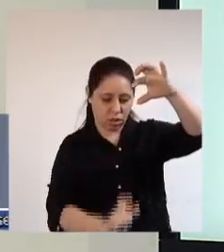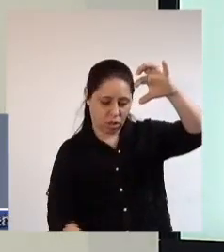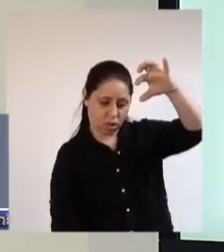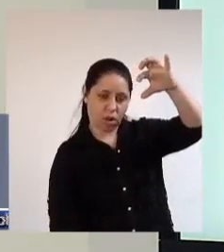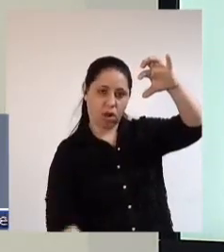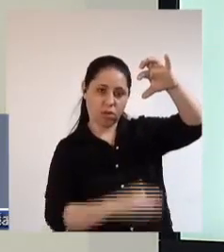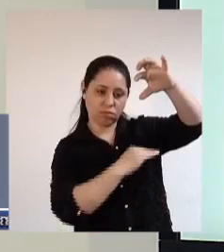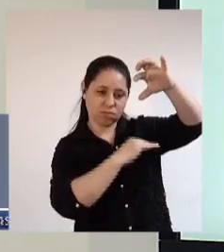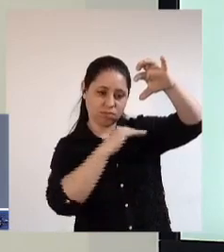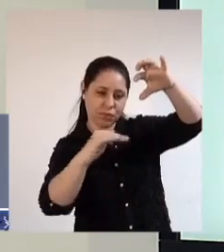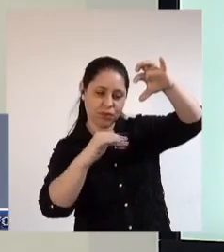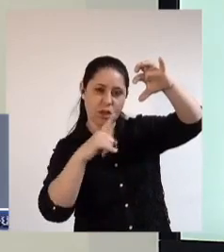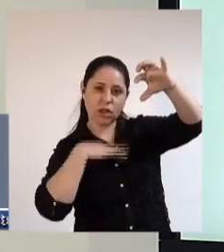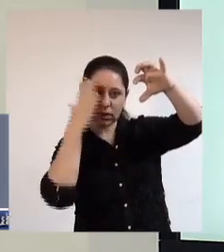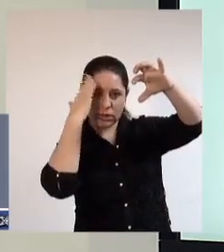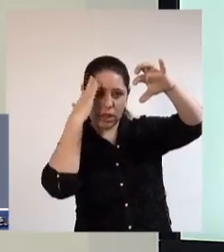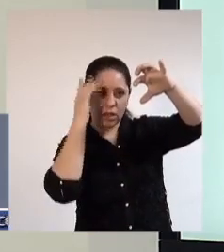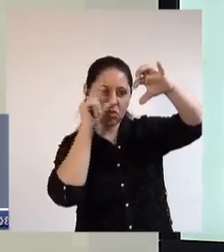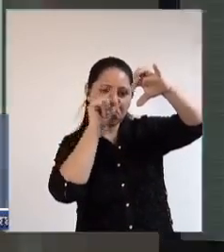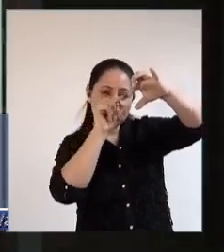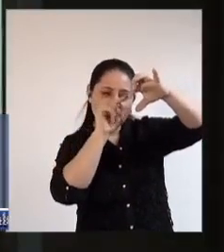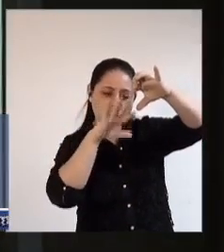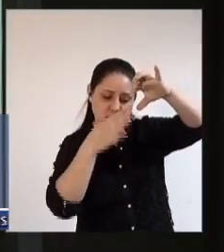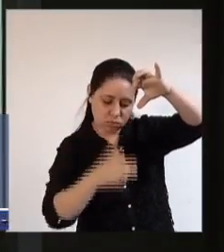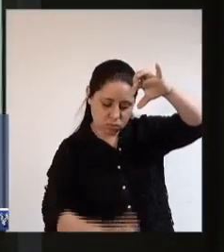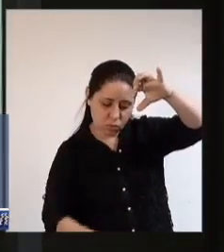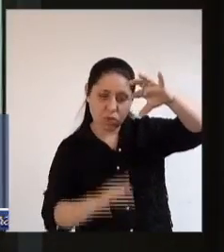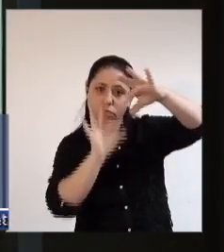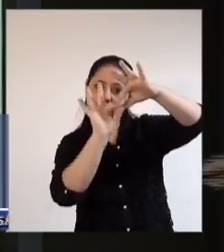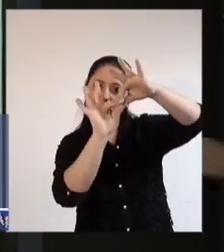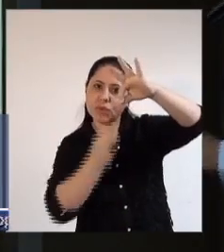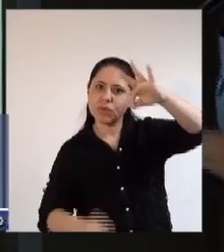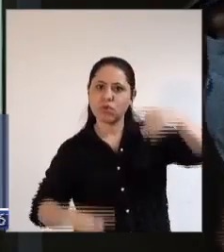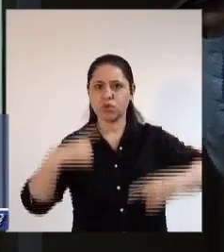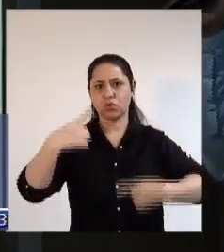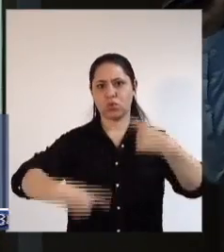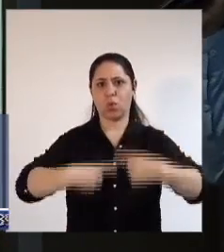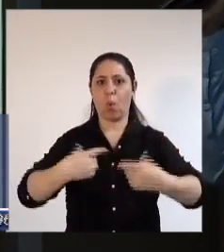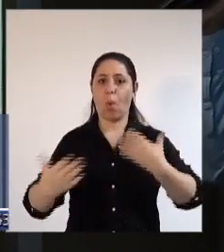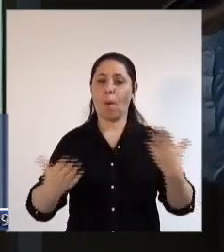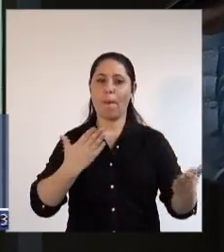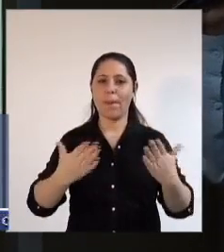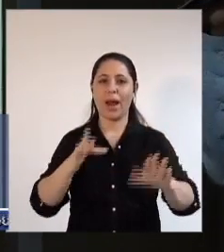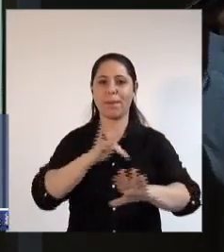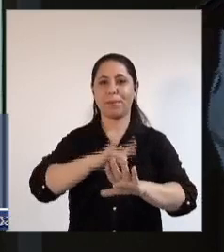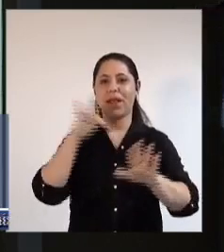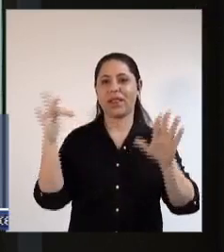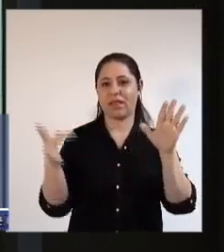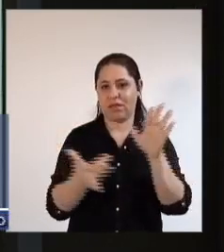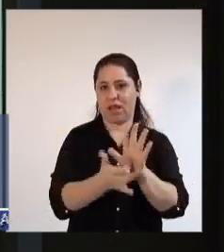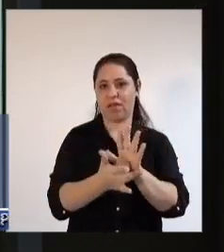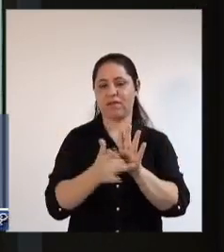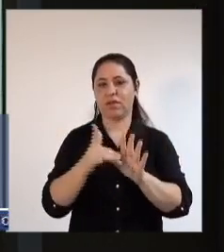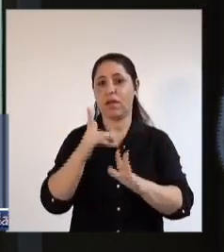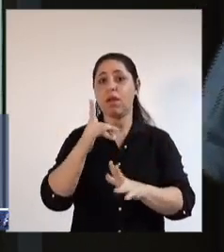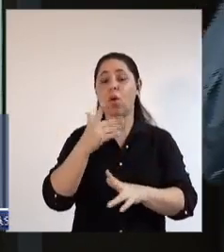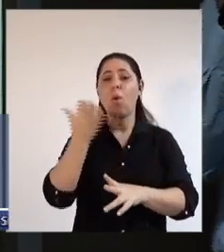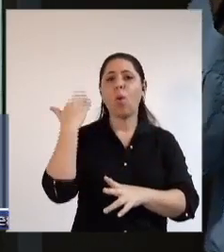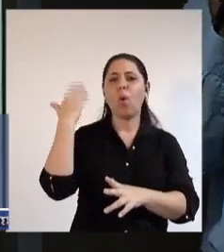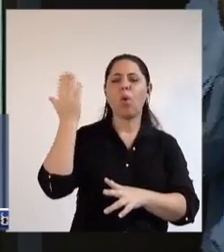é tem uma infinidade de discussões basta ver o nosso grupo de what's up quando a gente começou a ouvir ontem